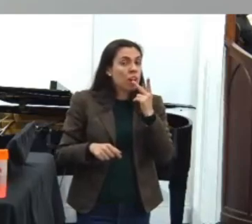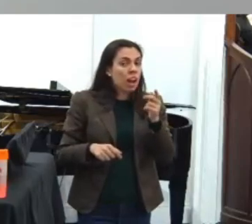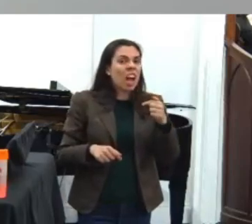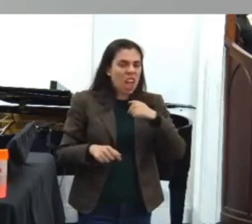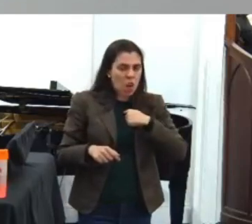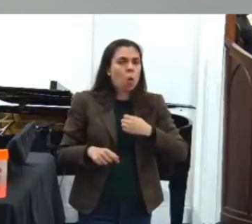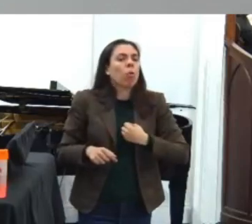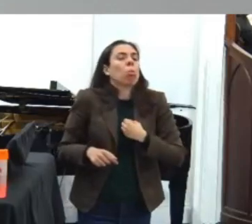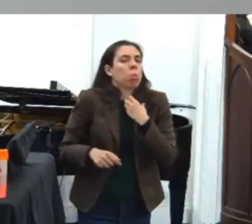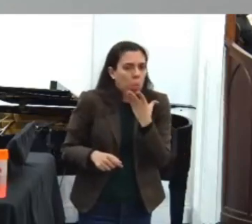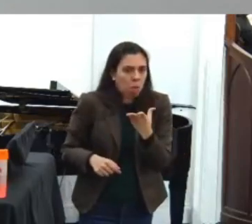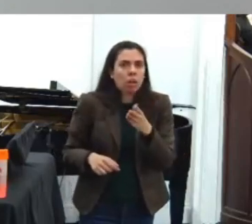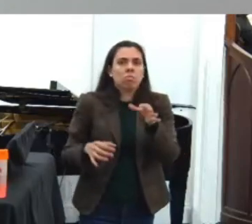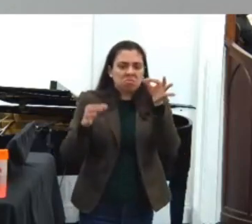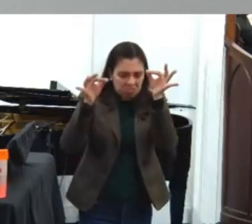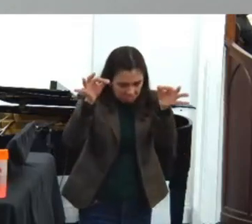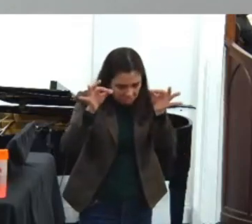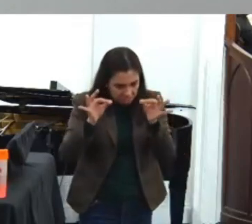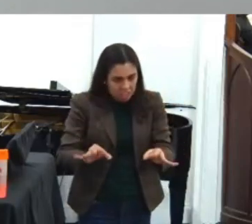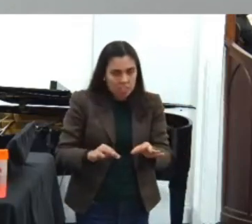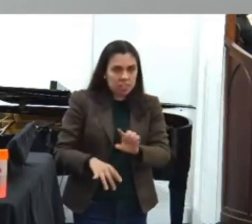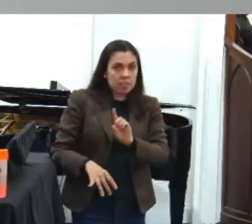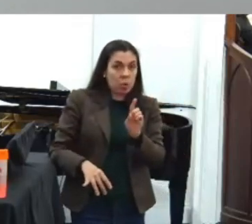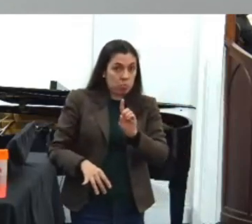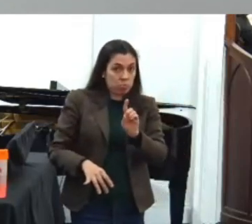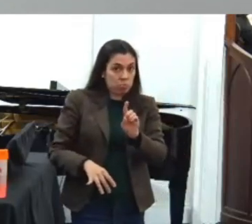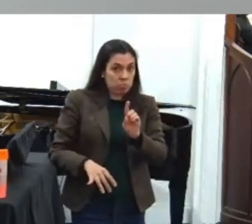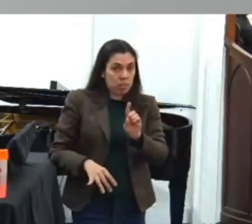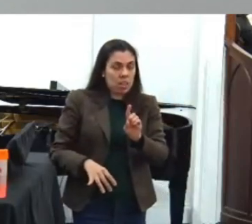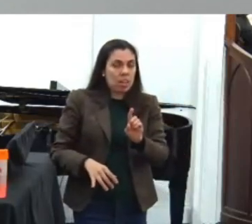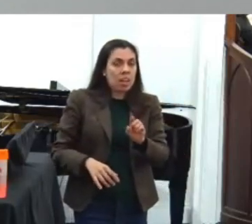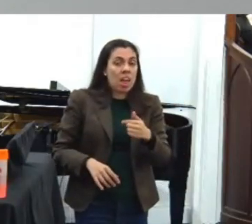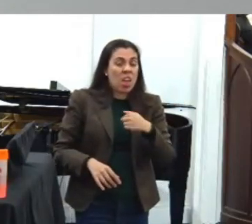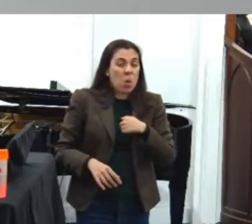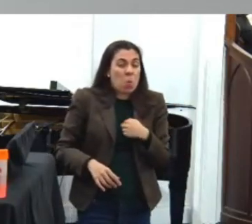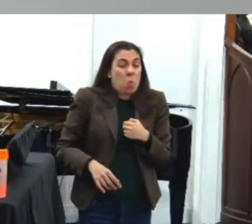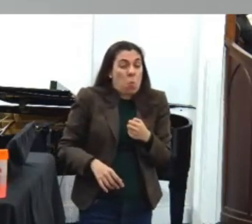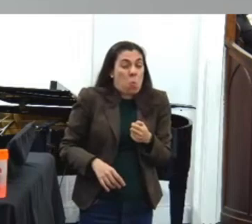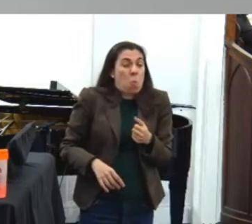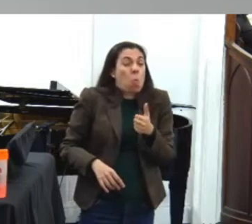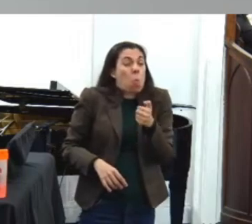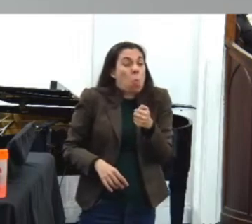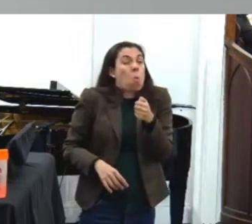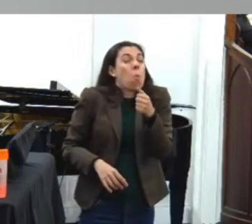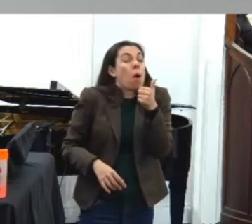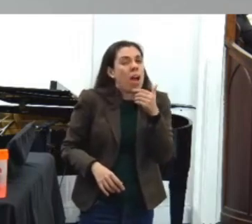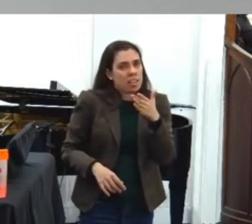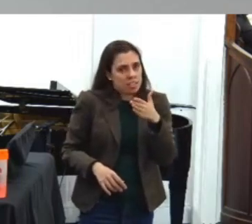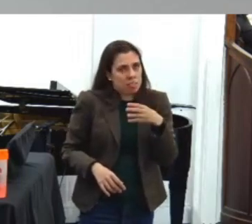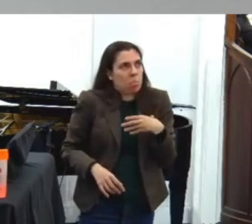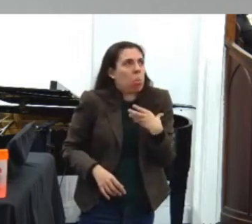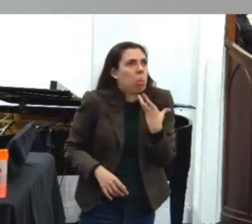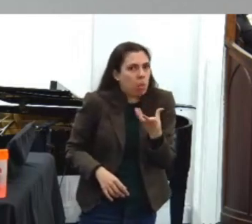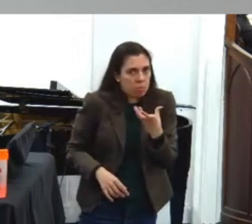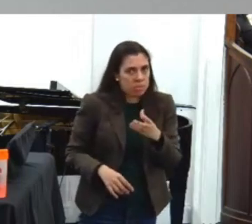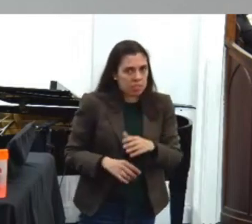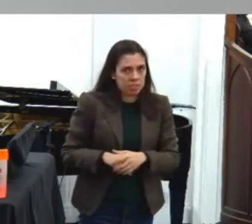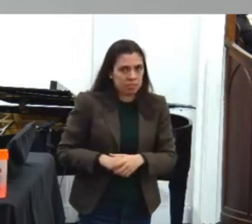você, de qualquer forma. Mas o termo diz, estou a ponto de. Existe